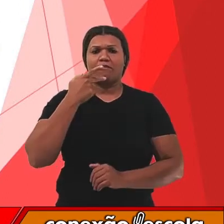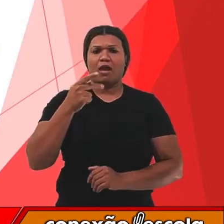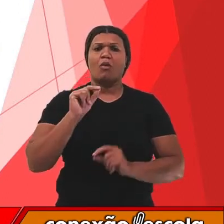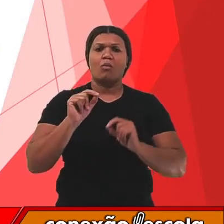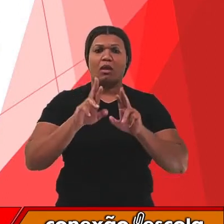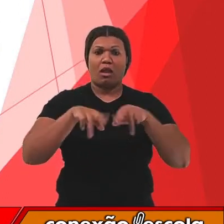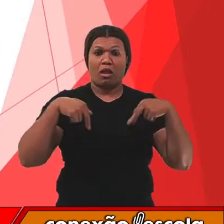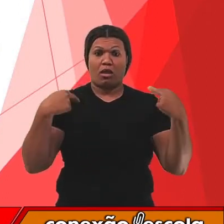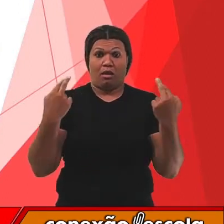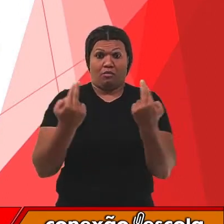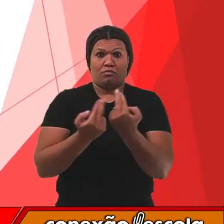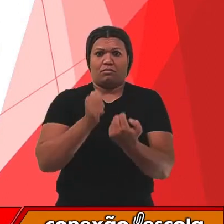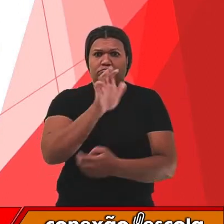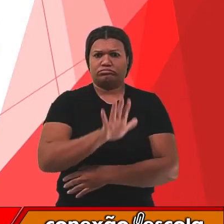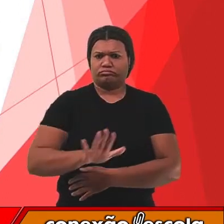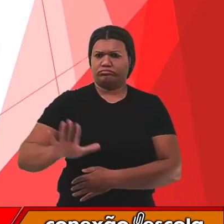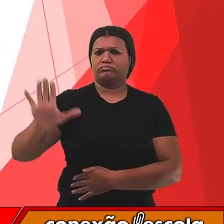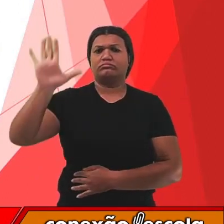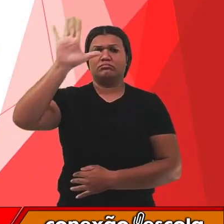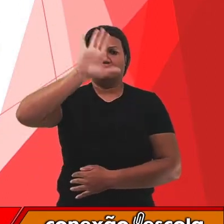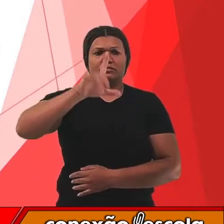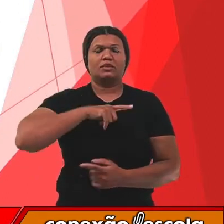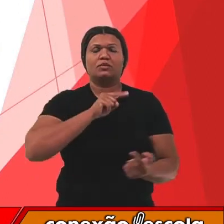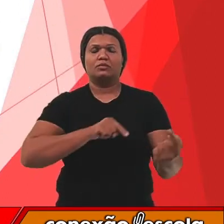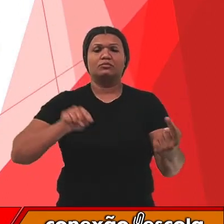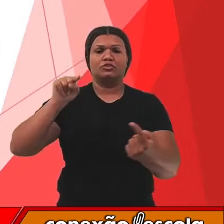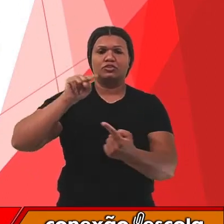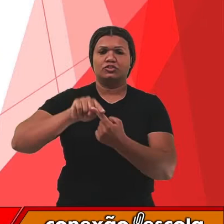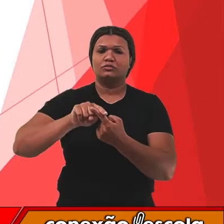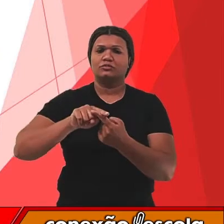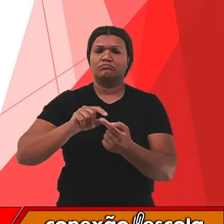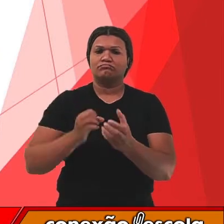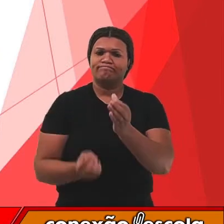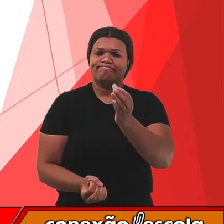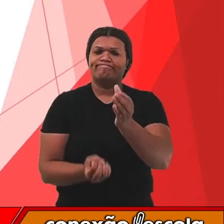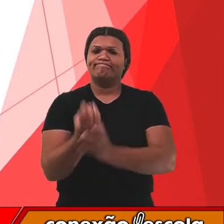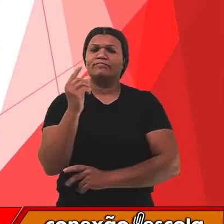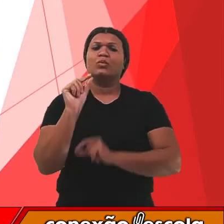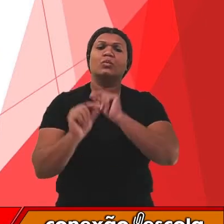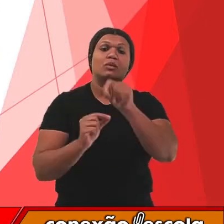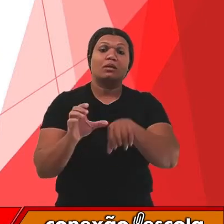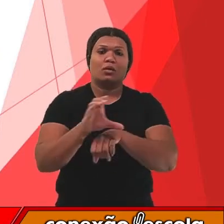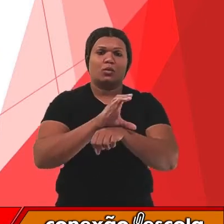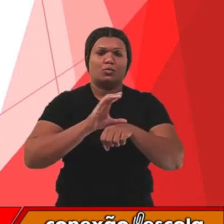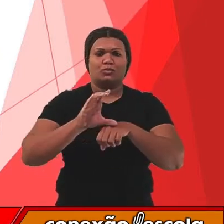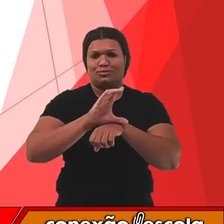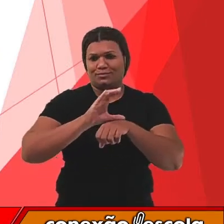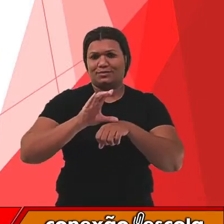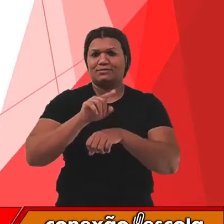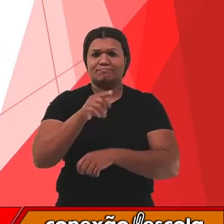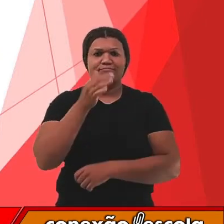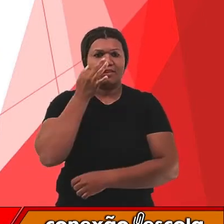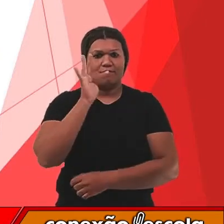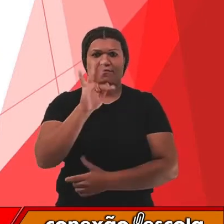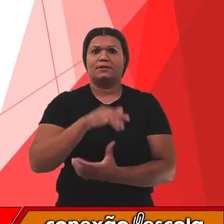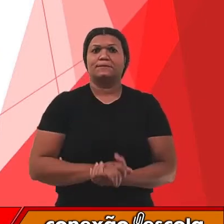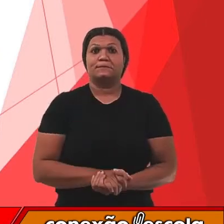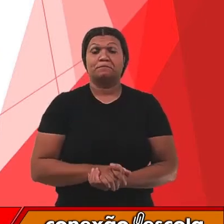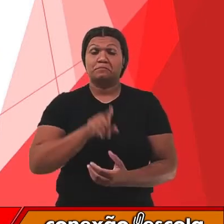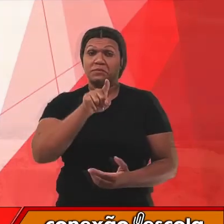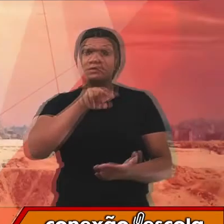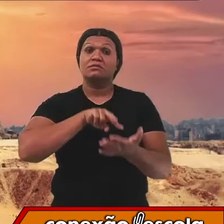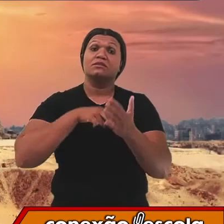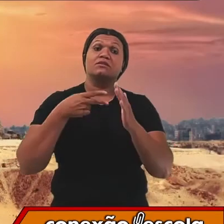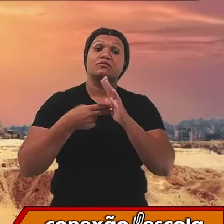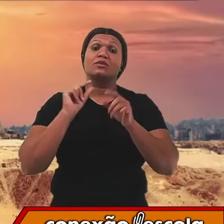Nacional, com o objetivo de elaborar uma Constituição para a França. O que isso significa? O